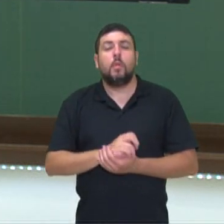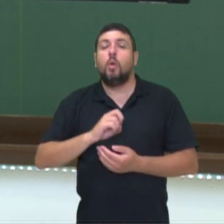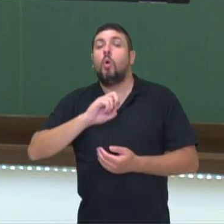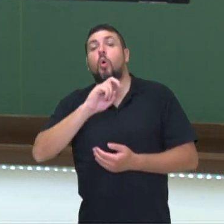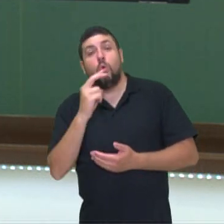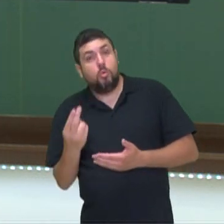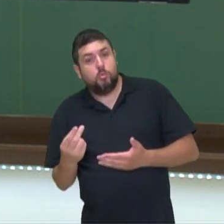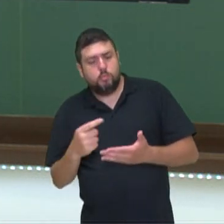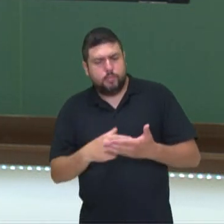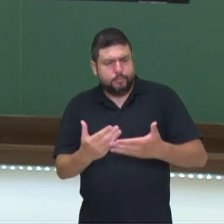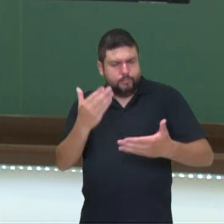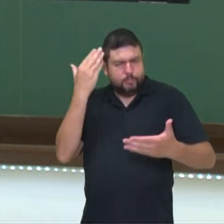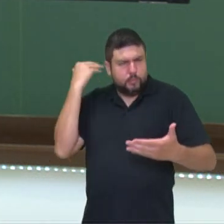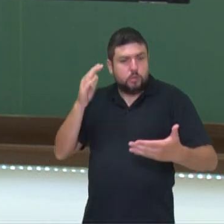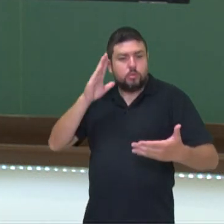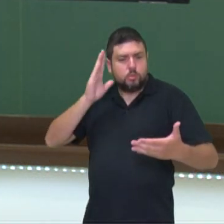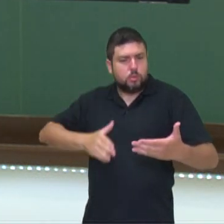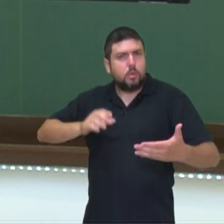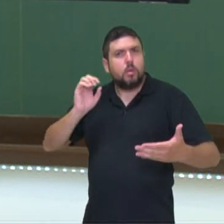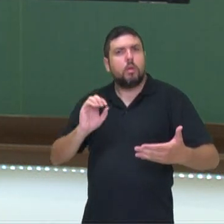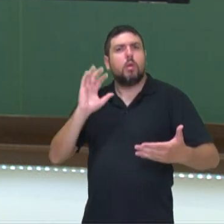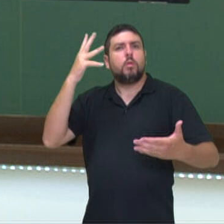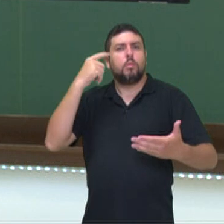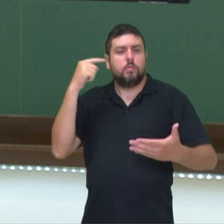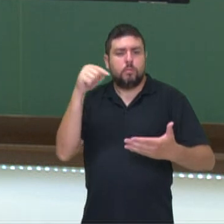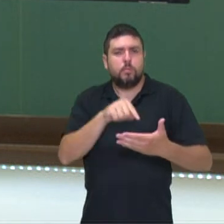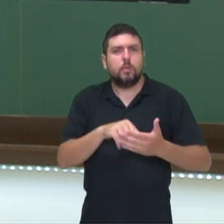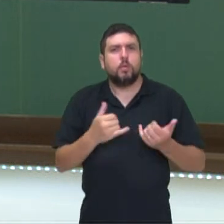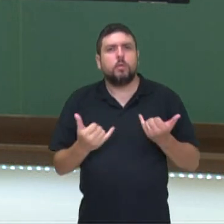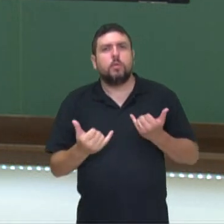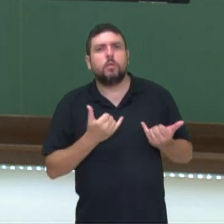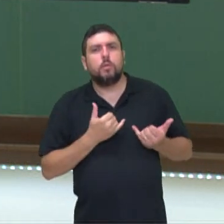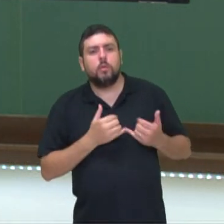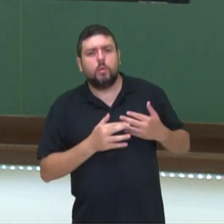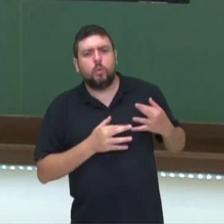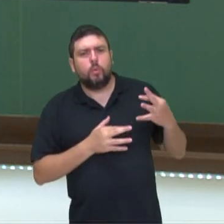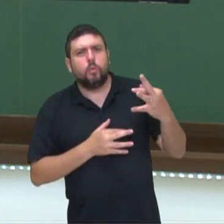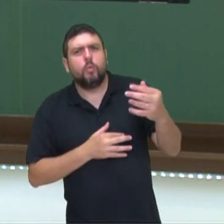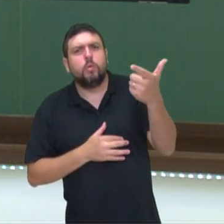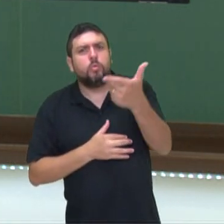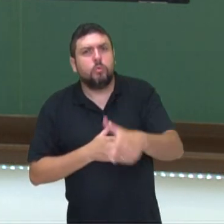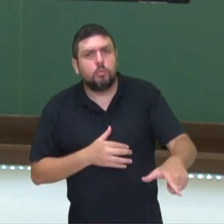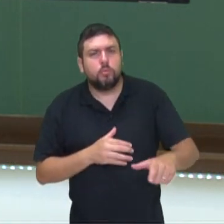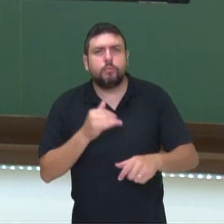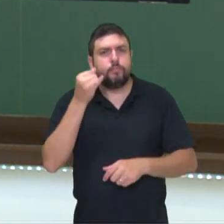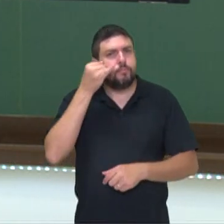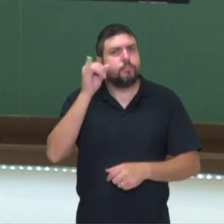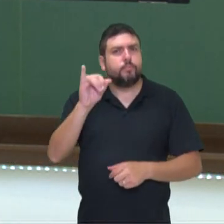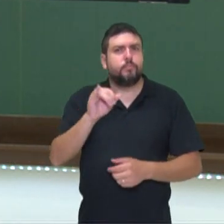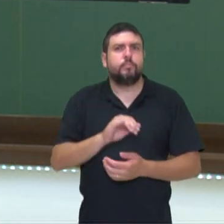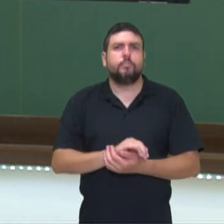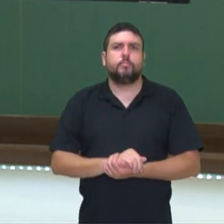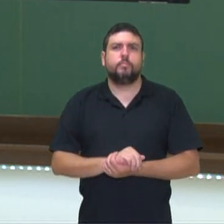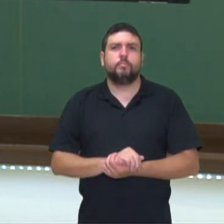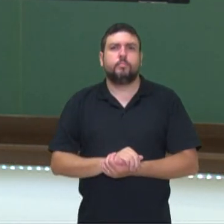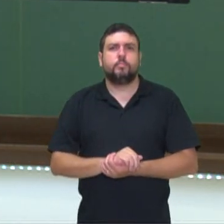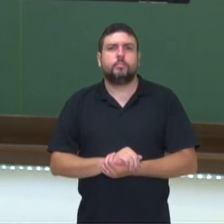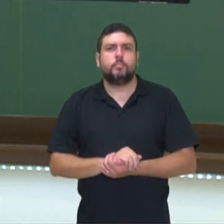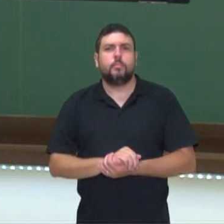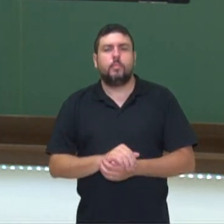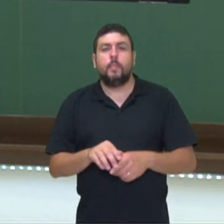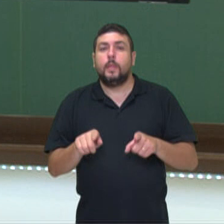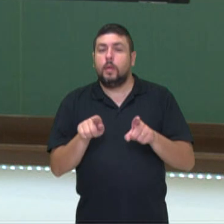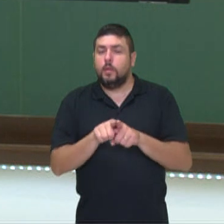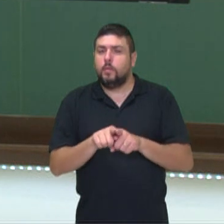que aconteceu, que foi registrado, que foi informado, volte a acontecer de alguma forma. E